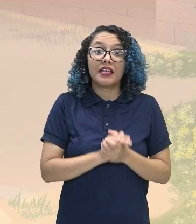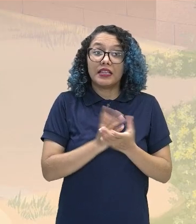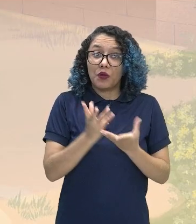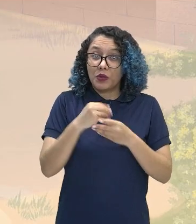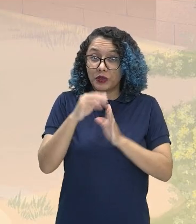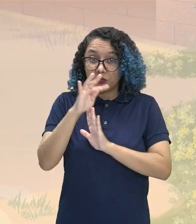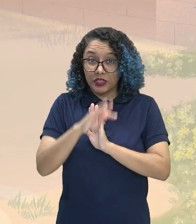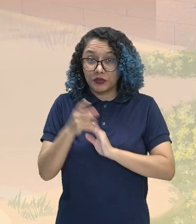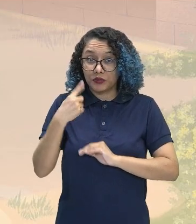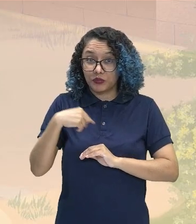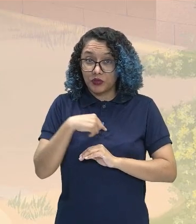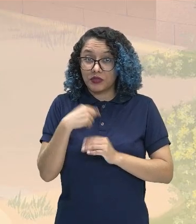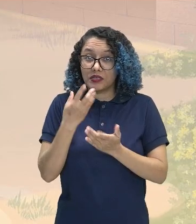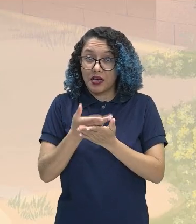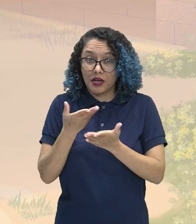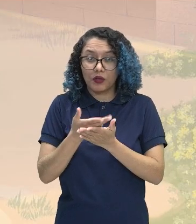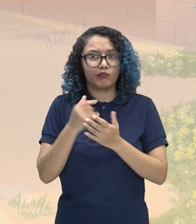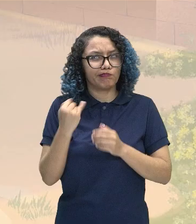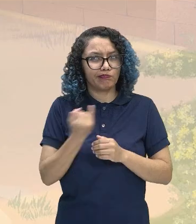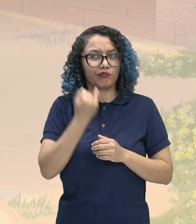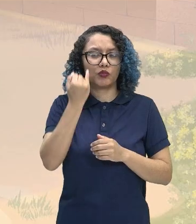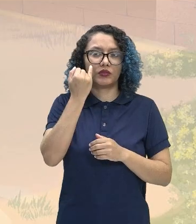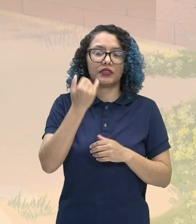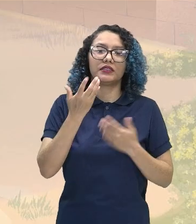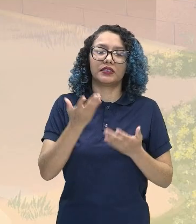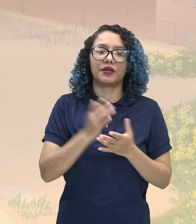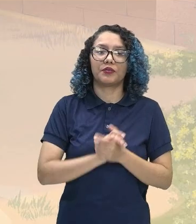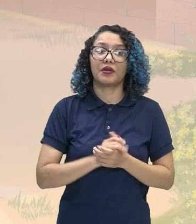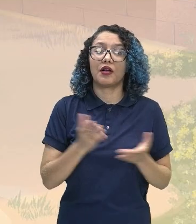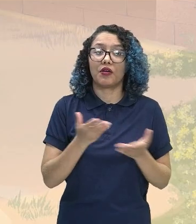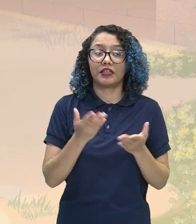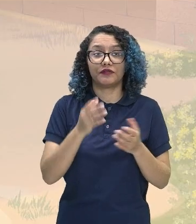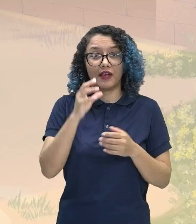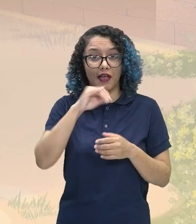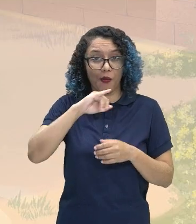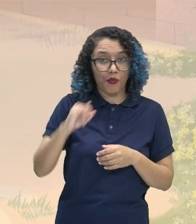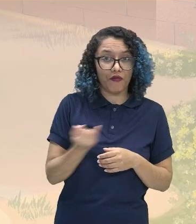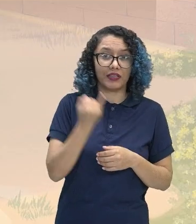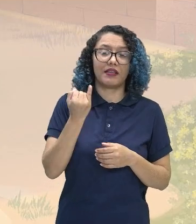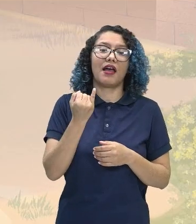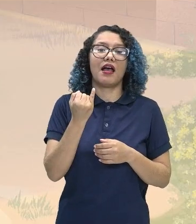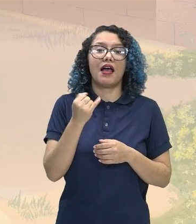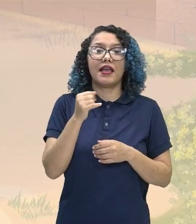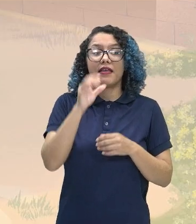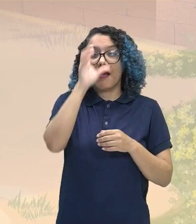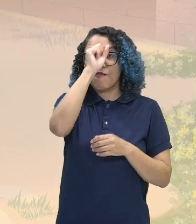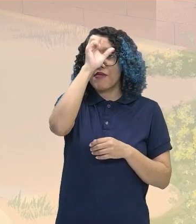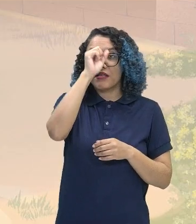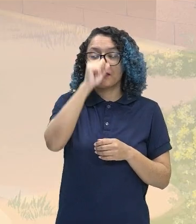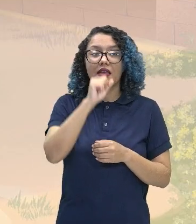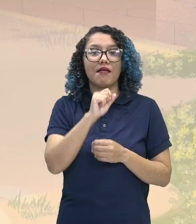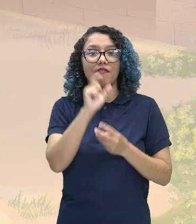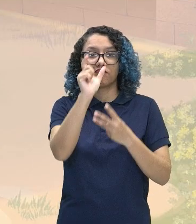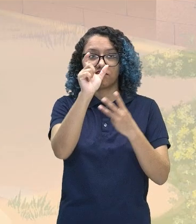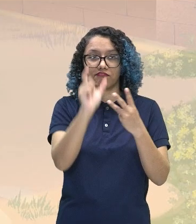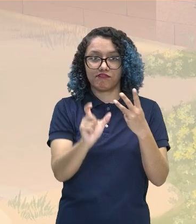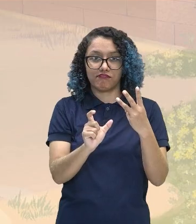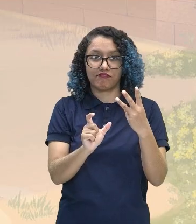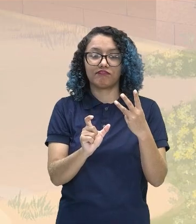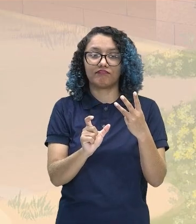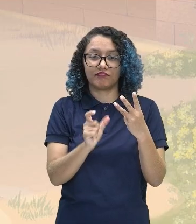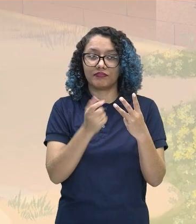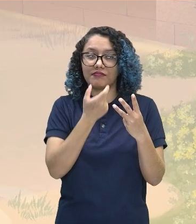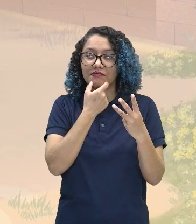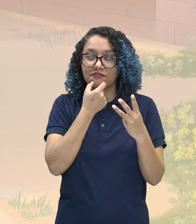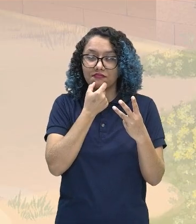E a gente vai aproveitar e aprender 3 palavras novas em inglês. Então, essas 3 técnicas de persuasão,